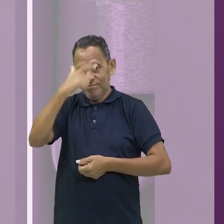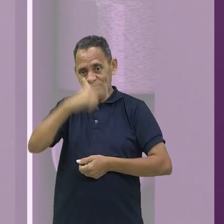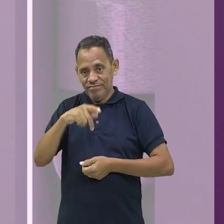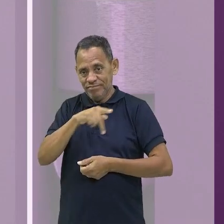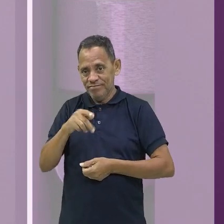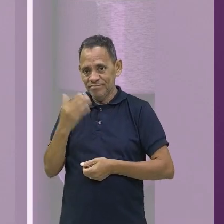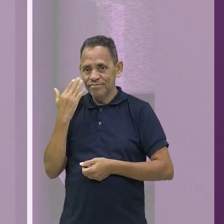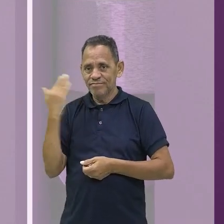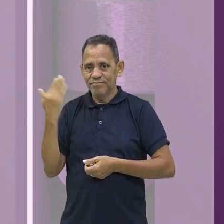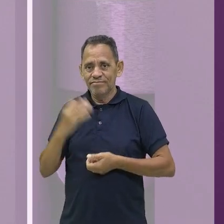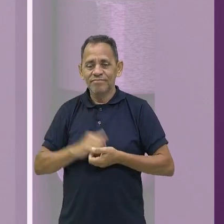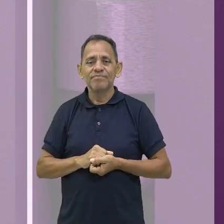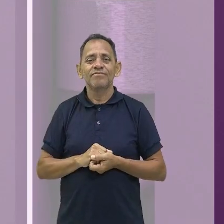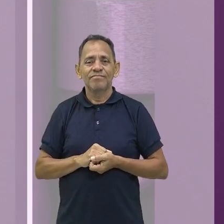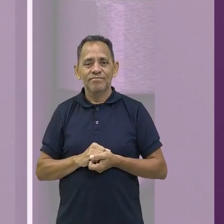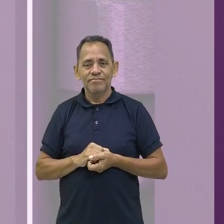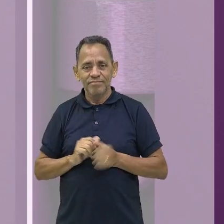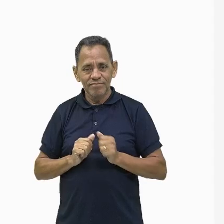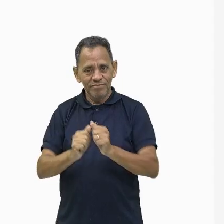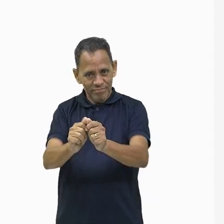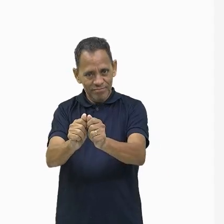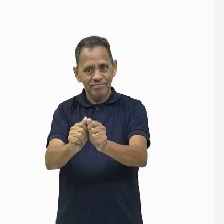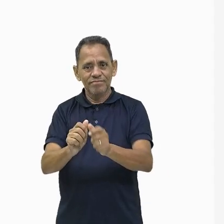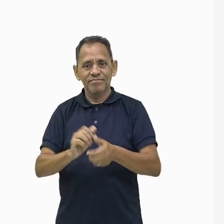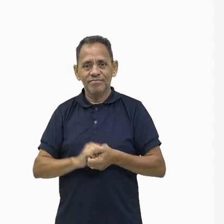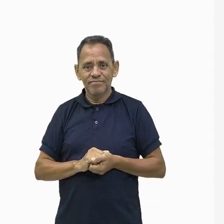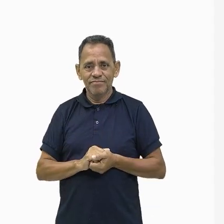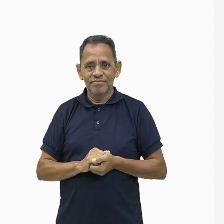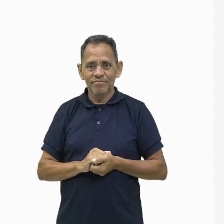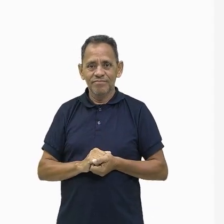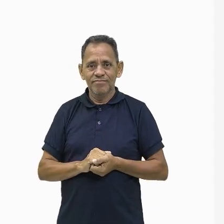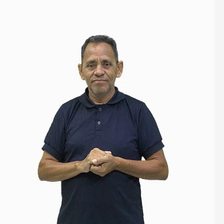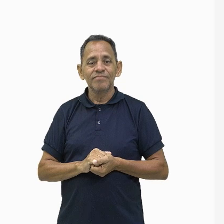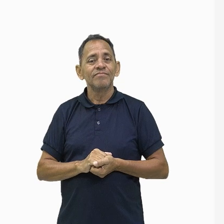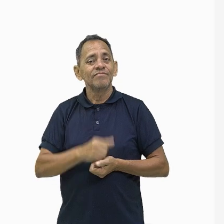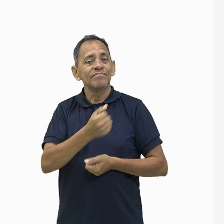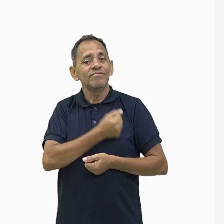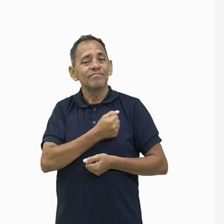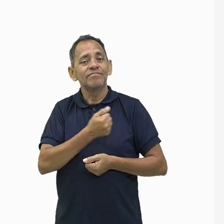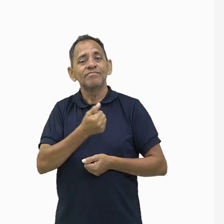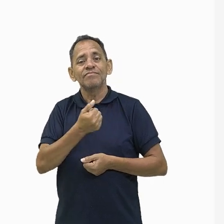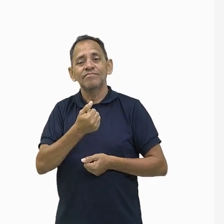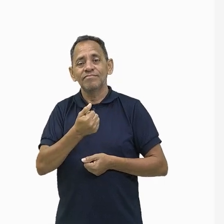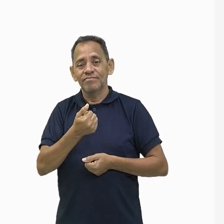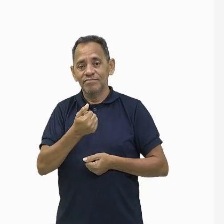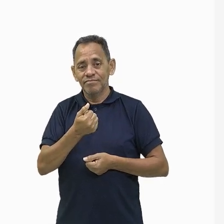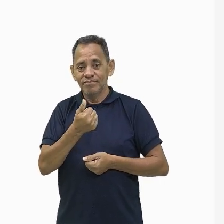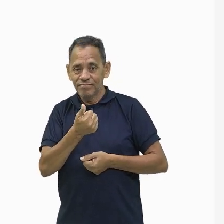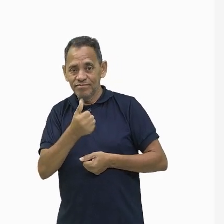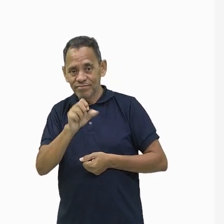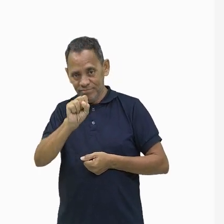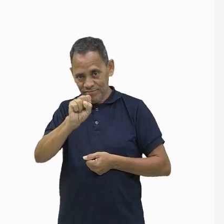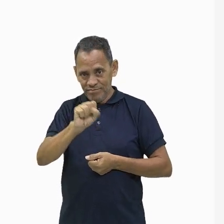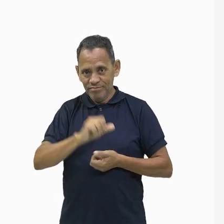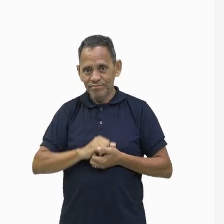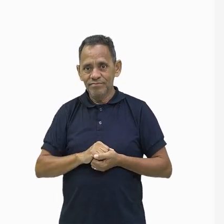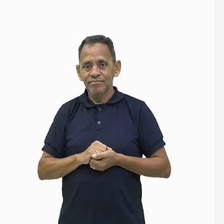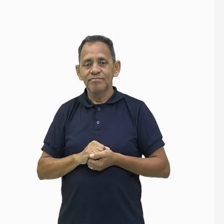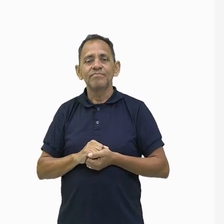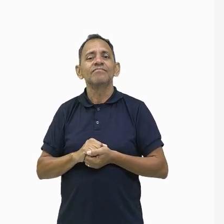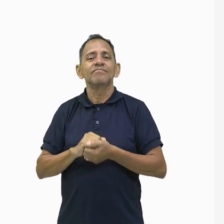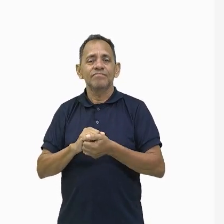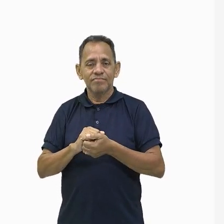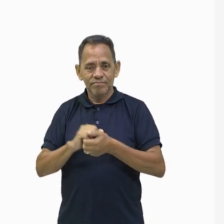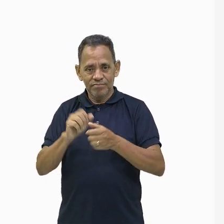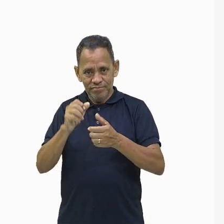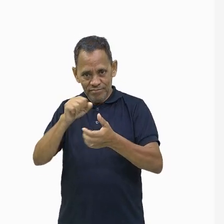aos nossos estudos. Então, acompanhe a nossa aula de hoje. Aí está, a aula de número 18 será problemas